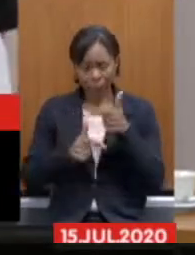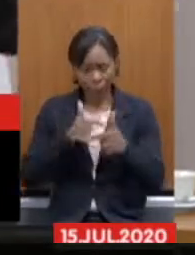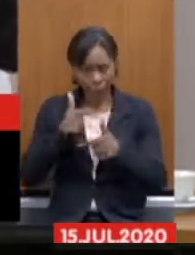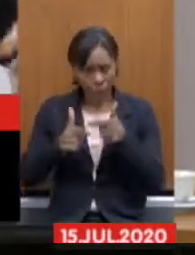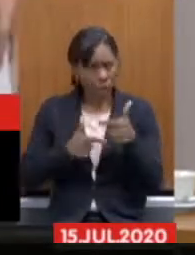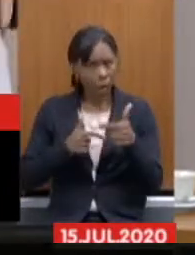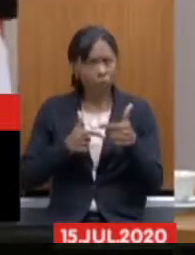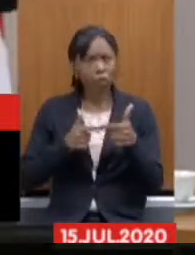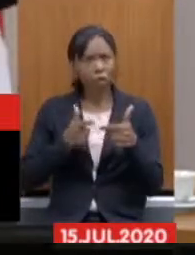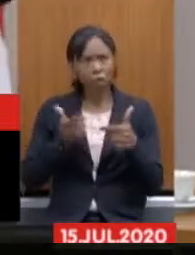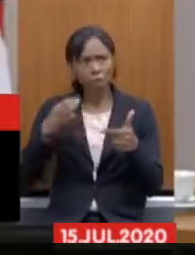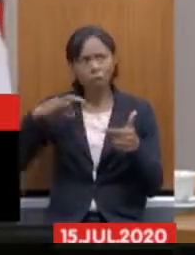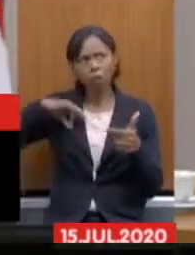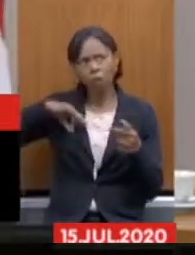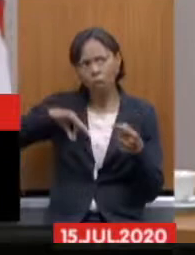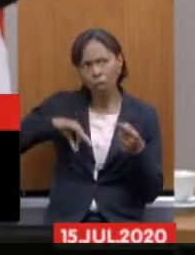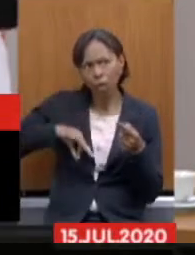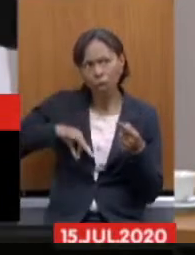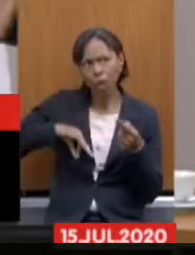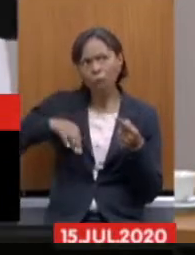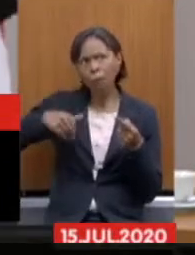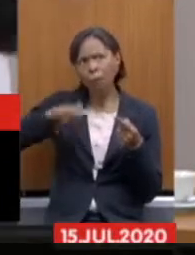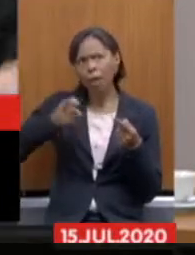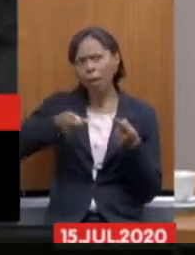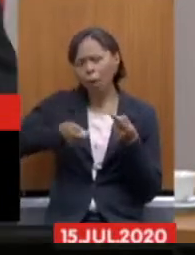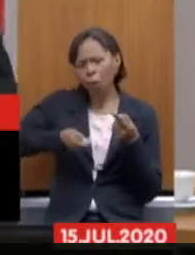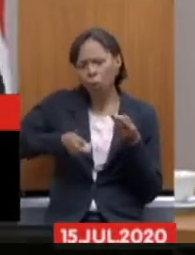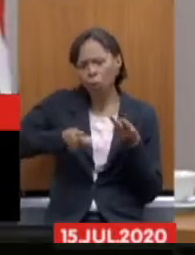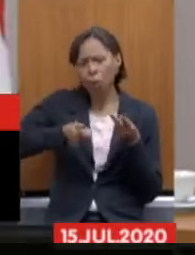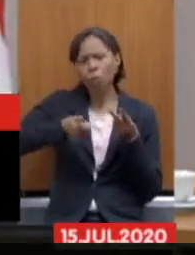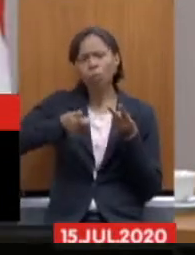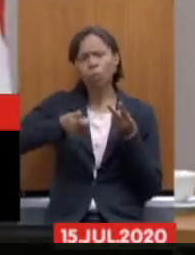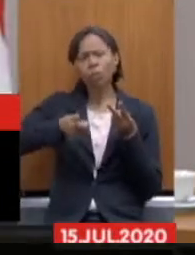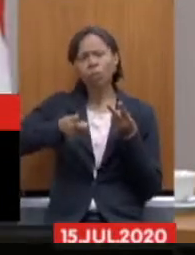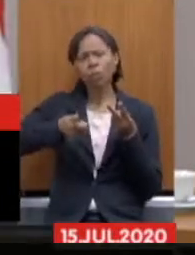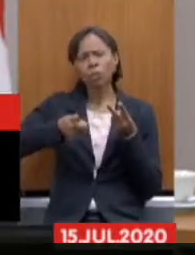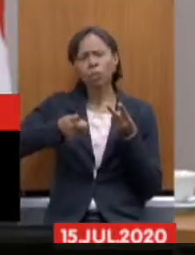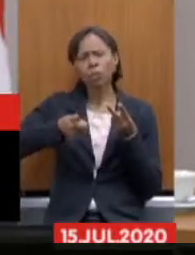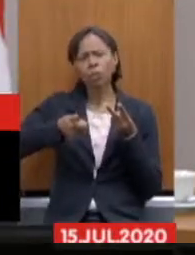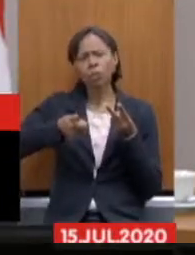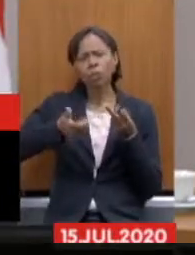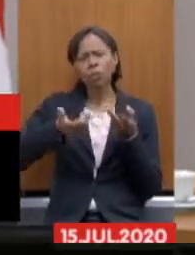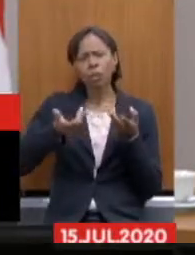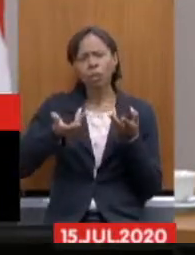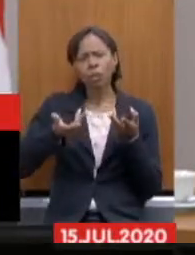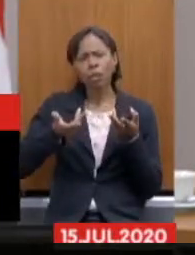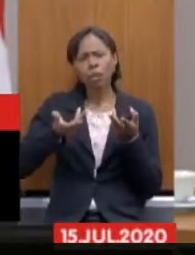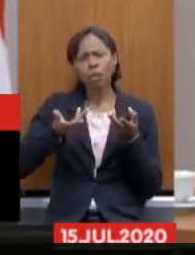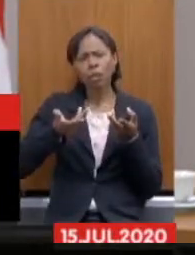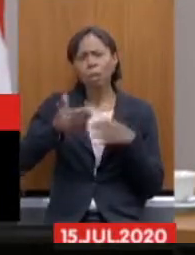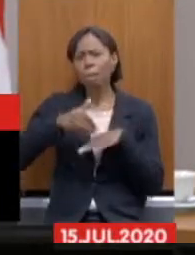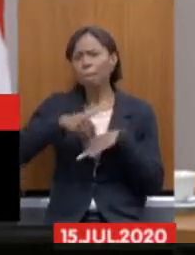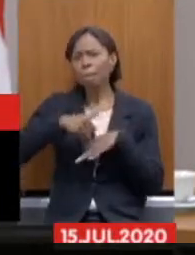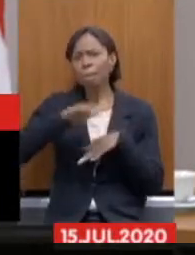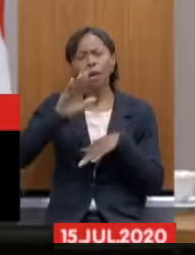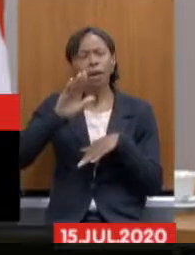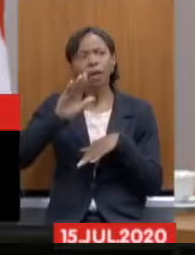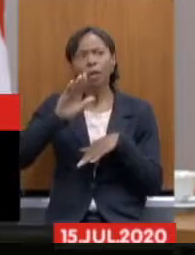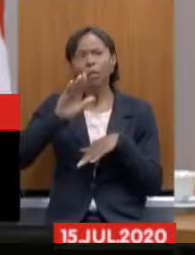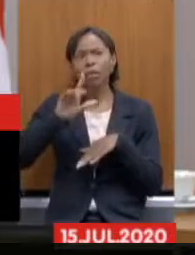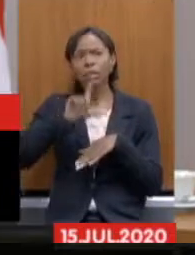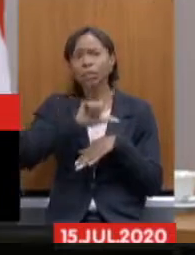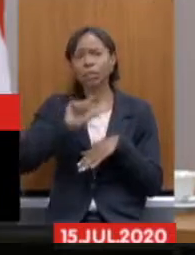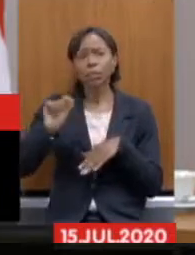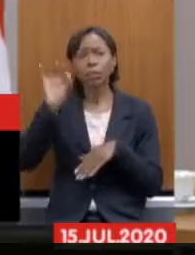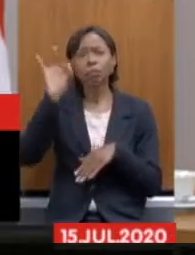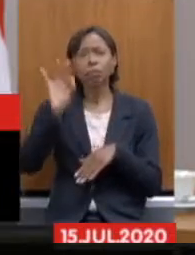mais o ganho mais ajuda de custo que é mais de 100 por cento superior